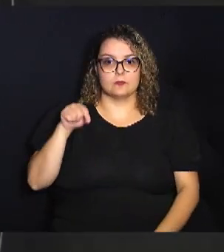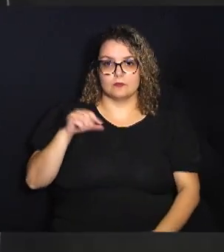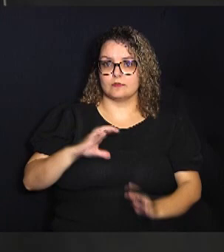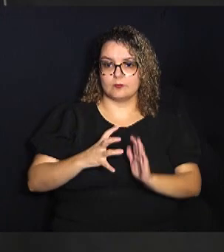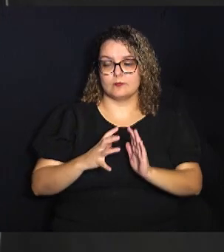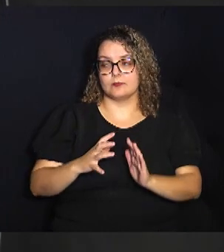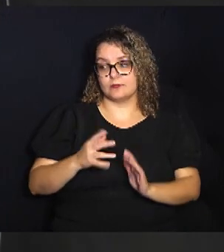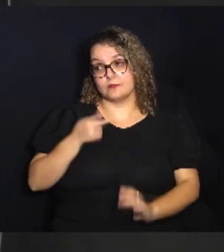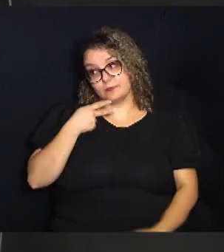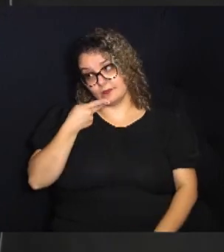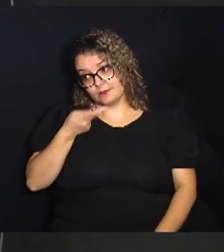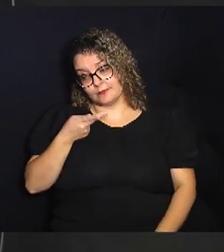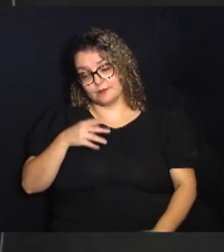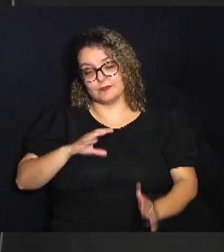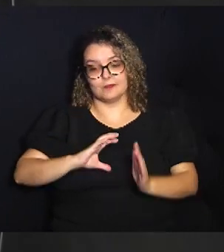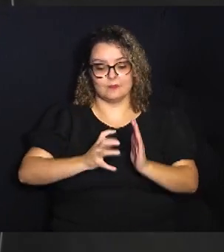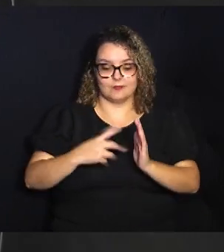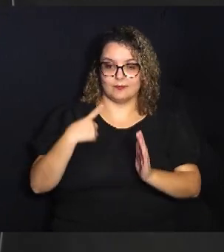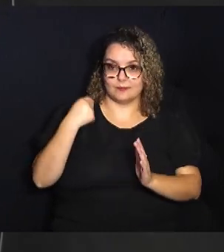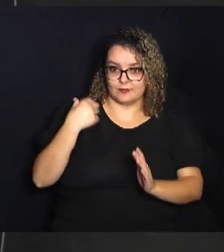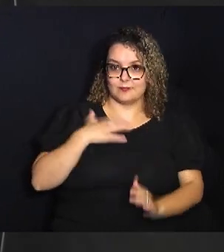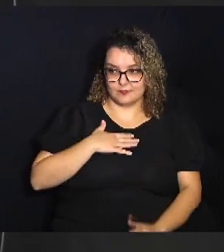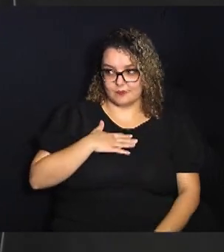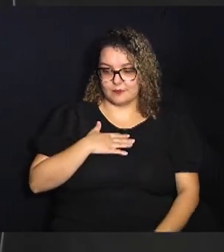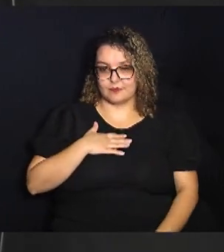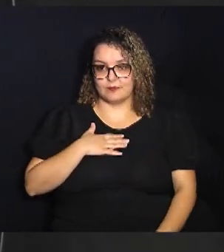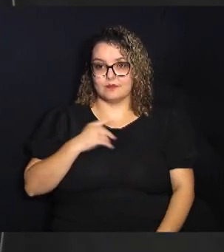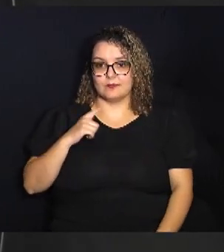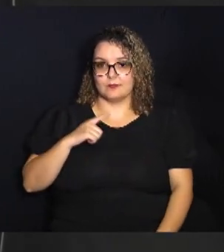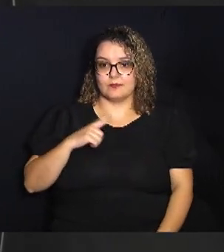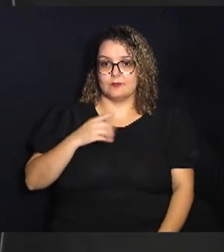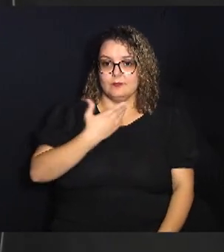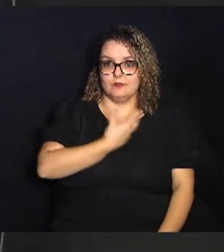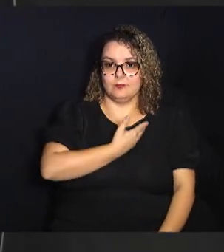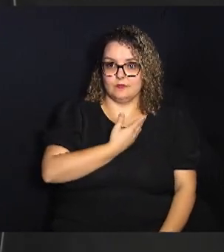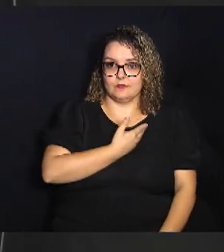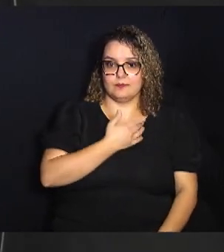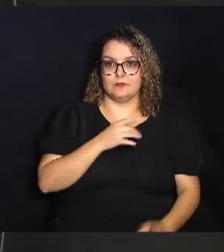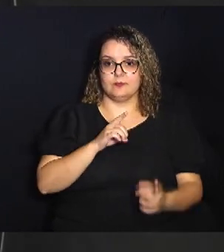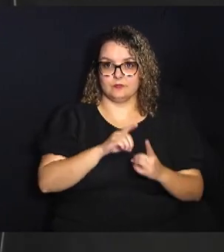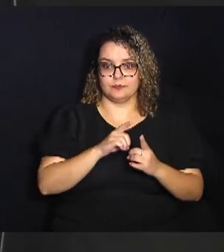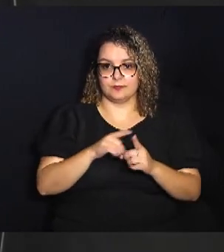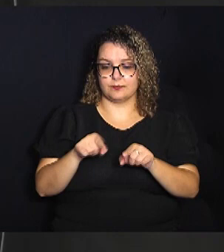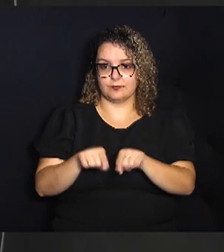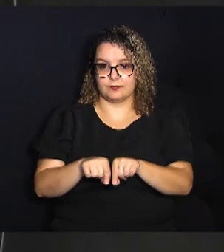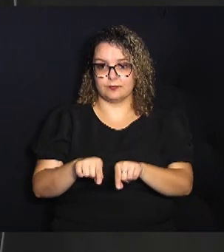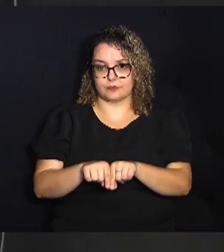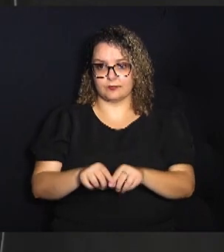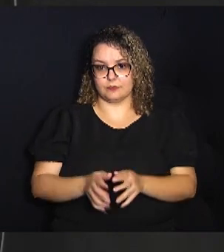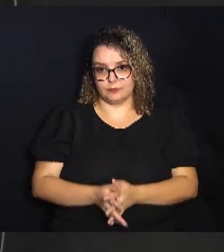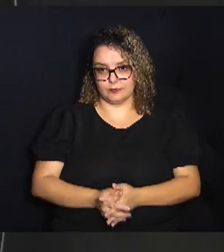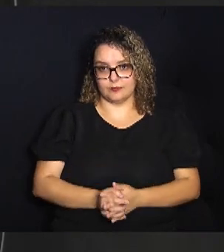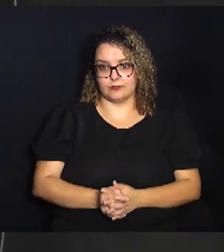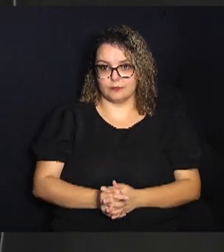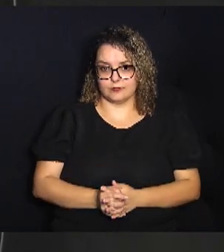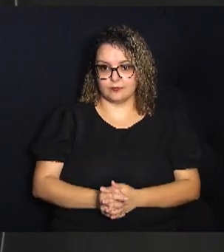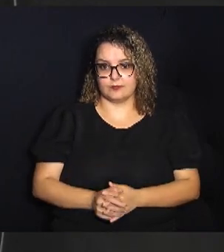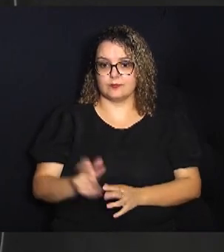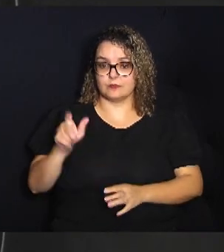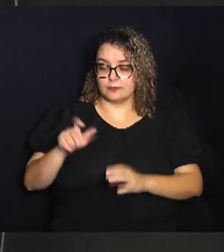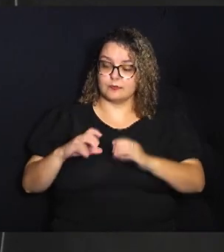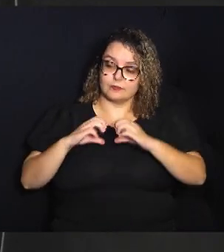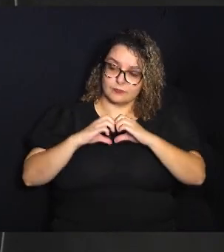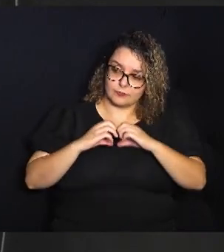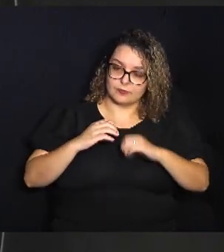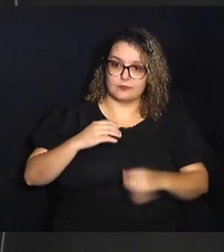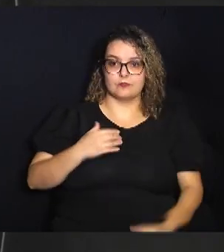partido me escolheu. Eu tenho um grande amigo que eu atendo também, que é uma pessoa que eu tenho um carinho enorme